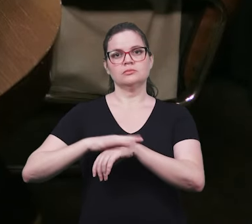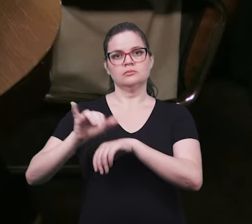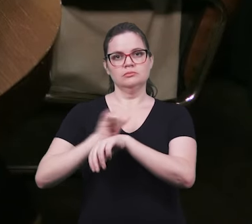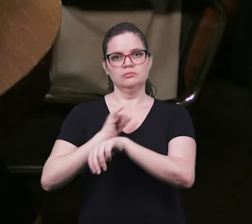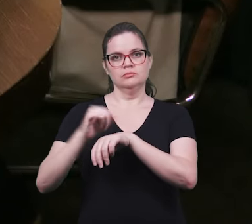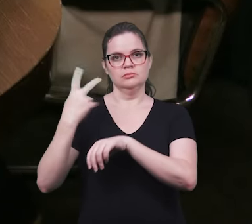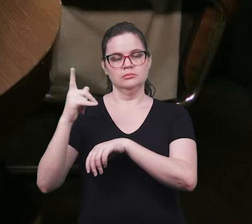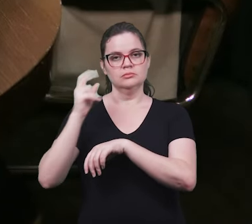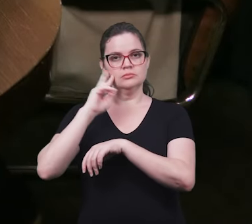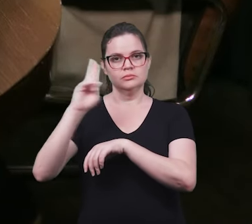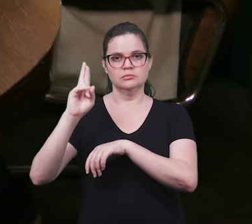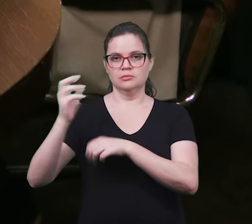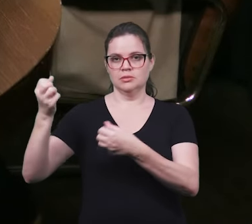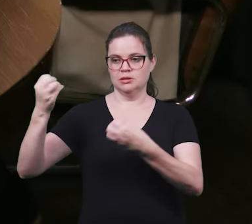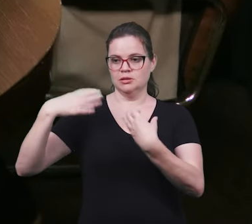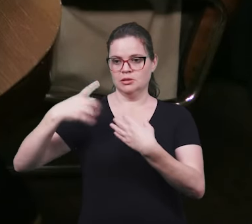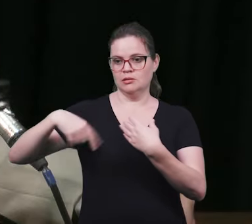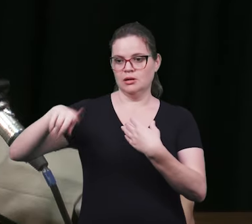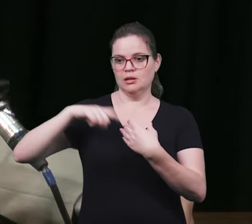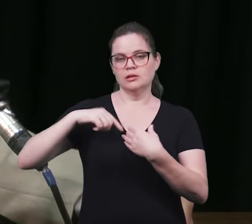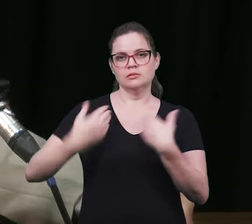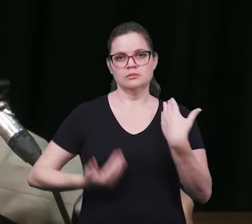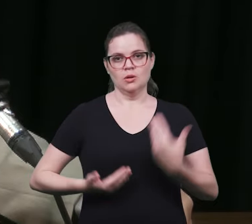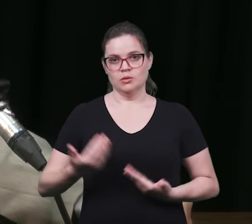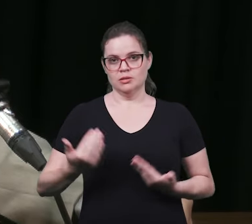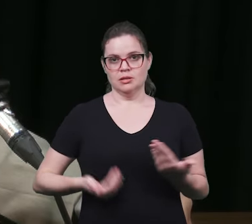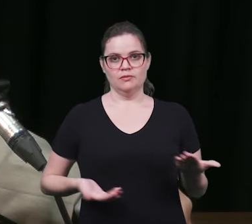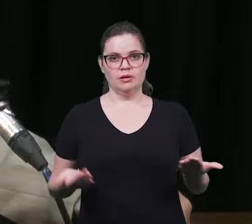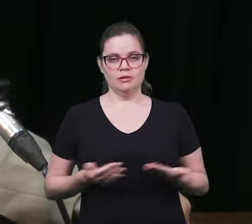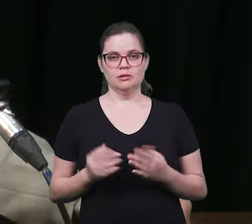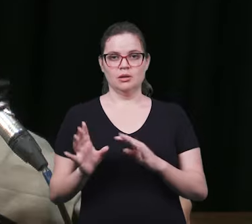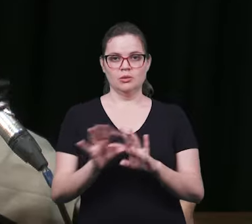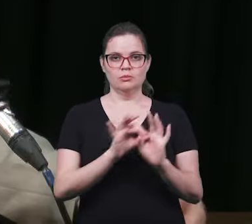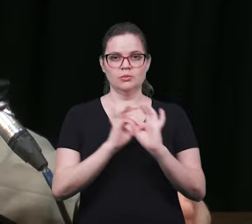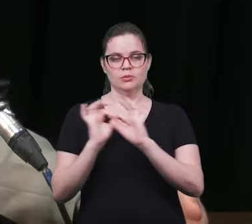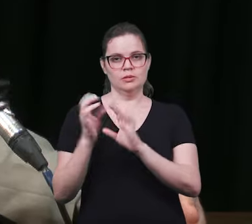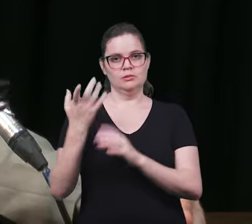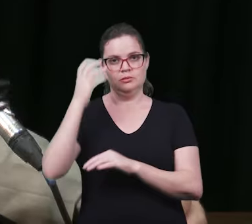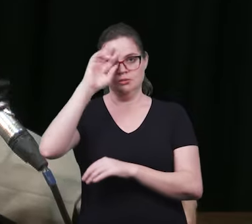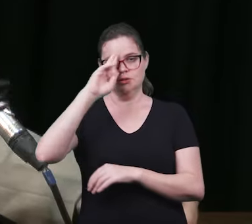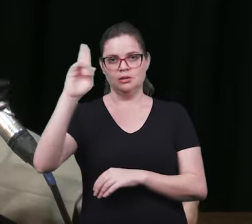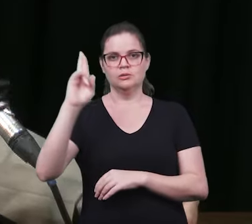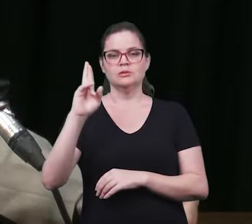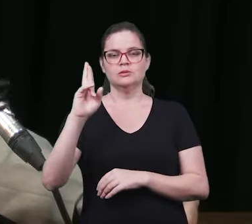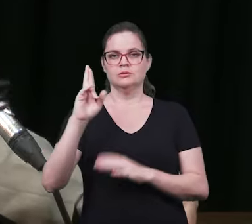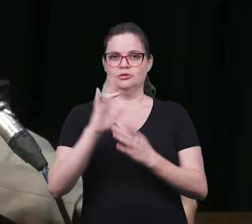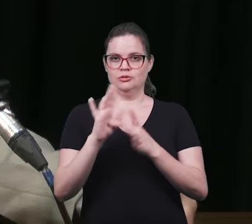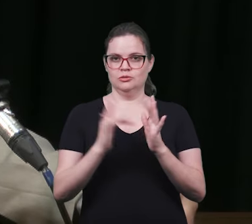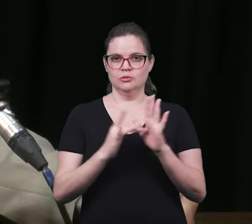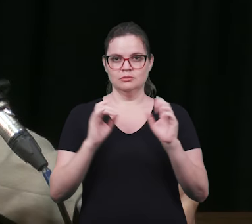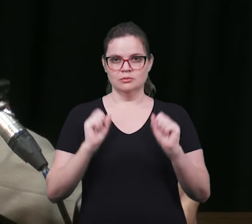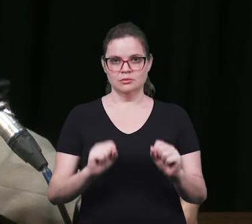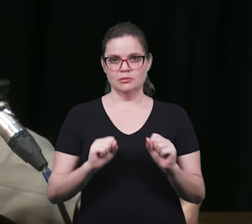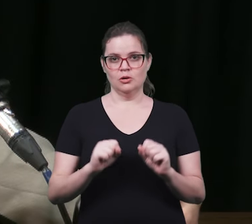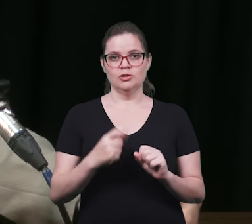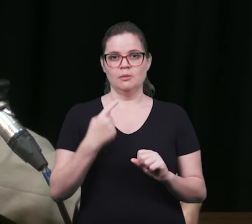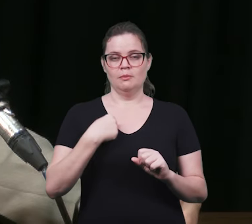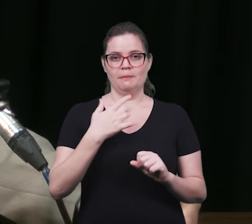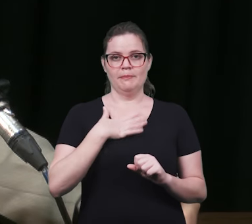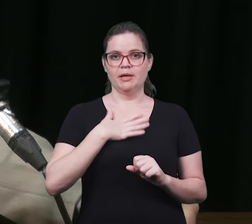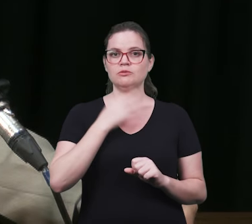Senhor para que o servo, nesta última hora, esteja em comunhão com o Senhor, colocando